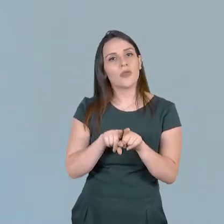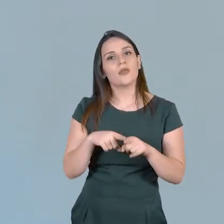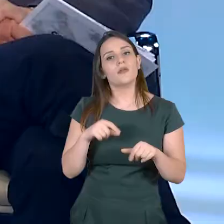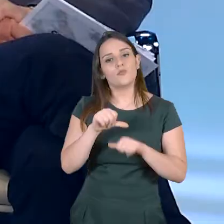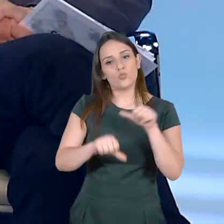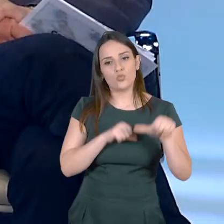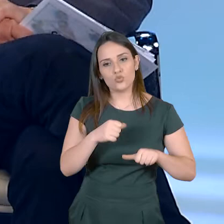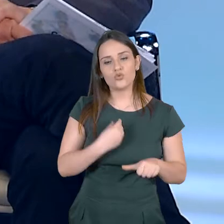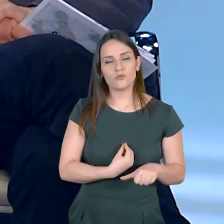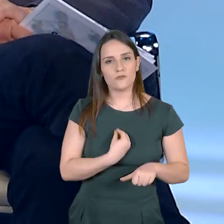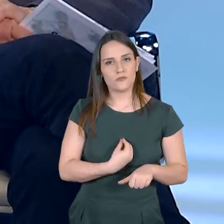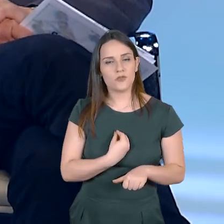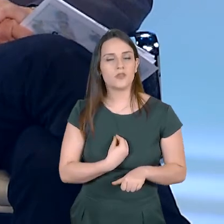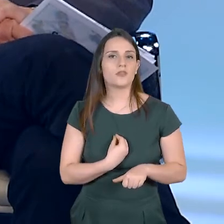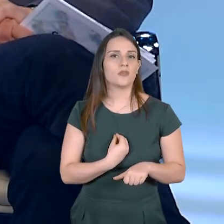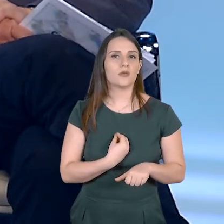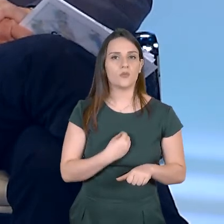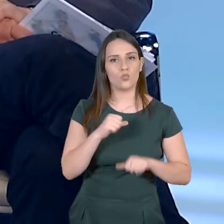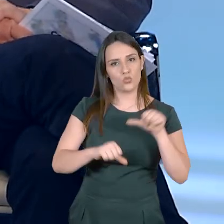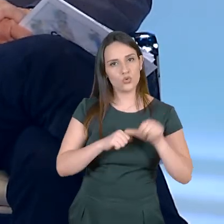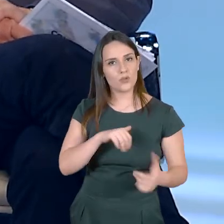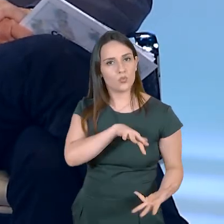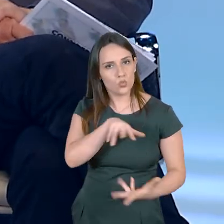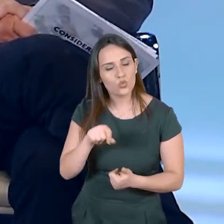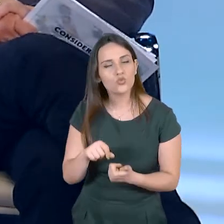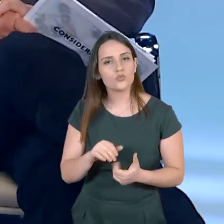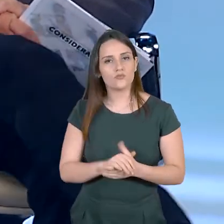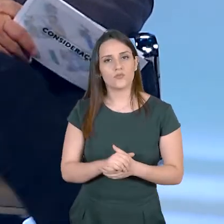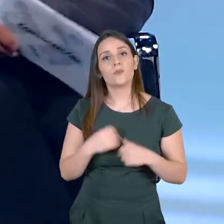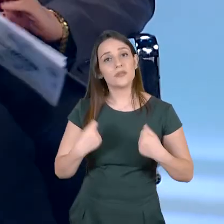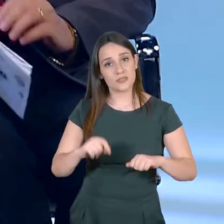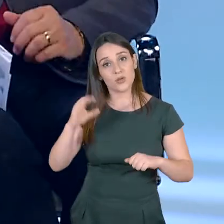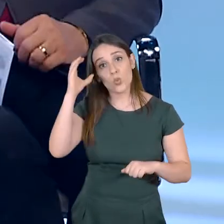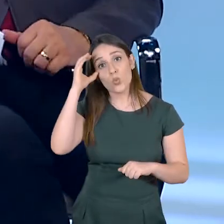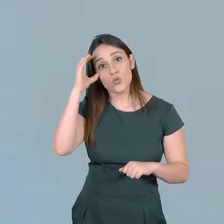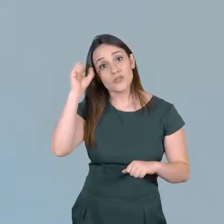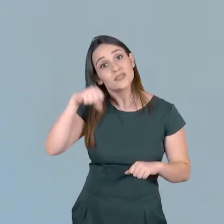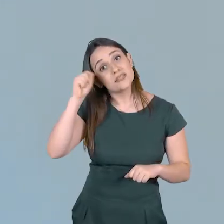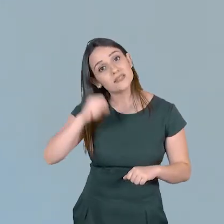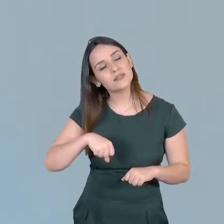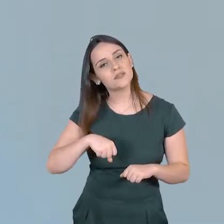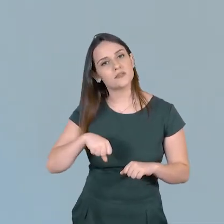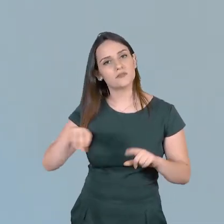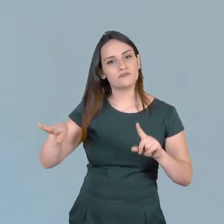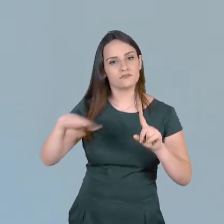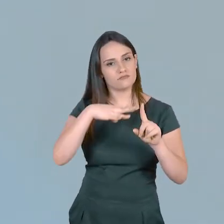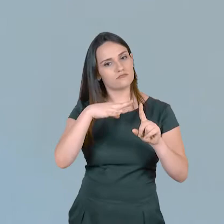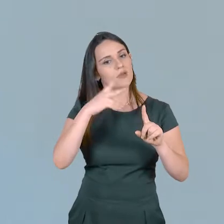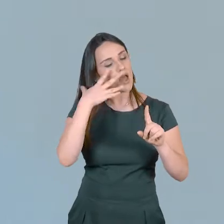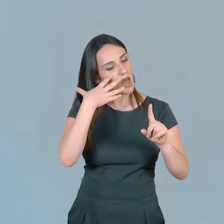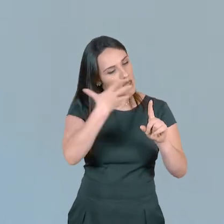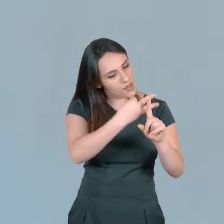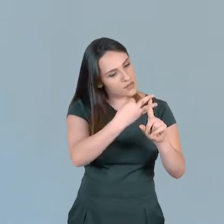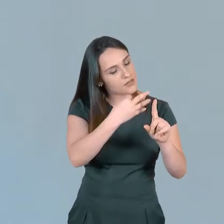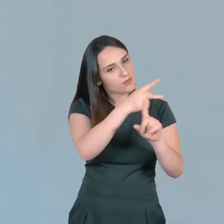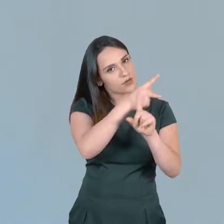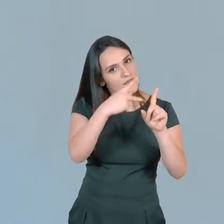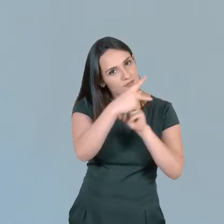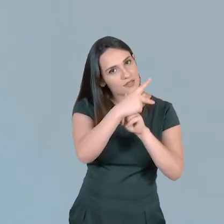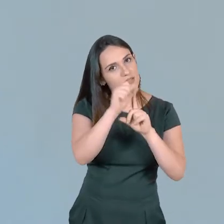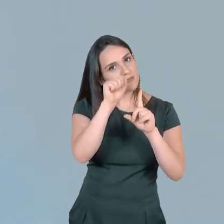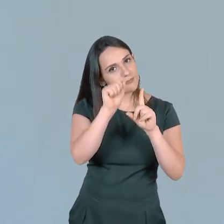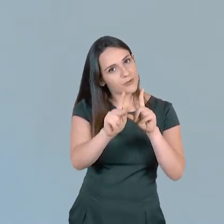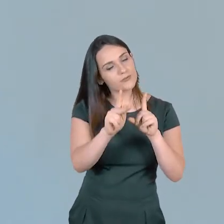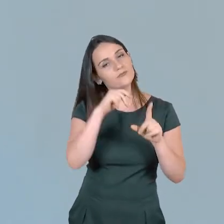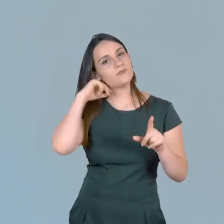economia muda. Então nós precisamos, isso é importante para que nós, enquanto sociedade, percebamos o quanto é